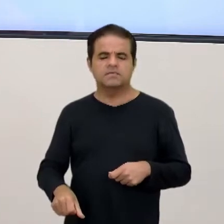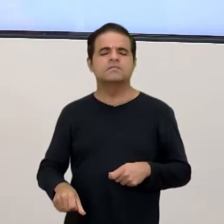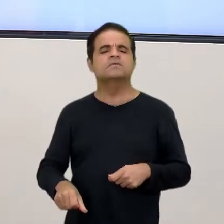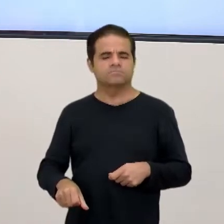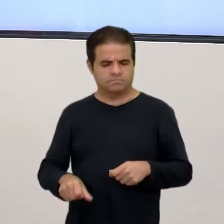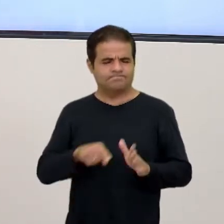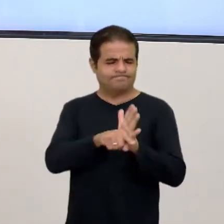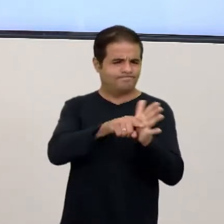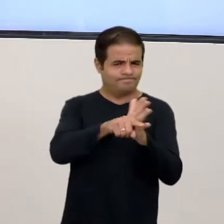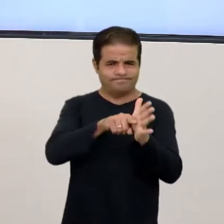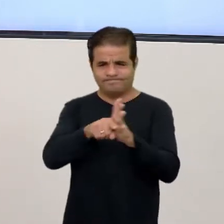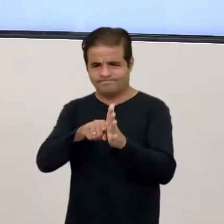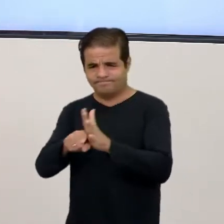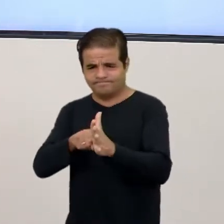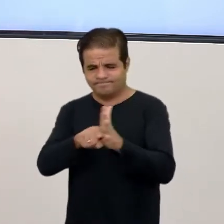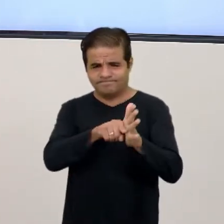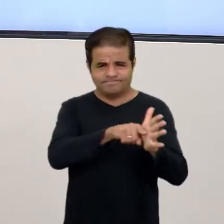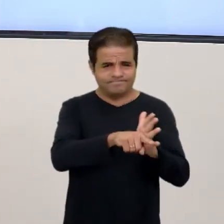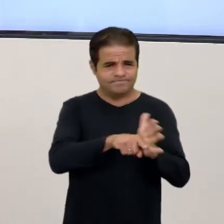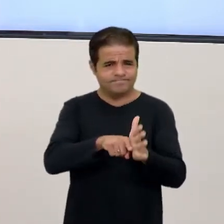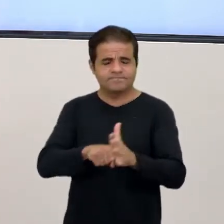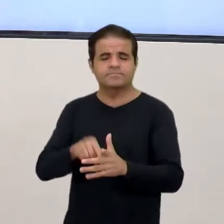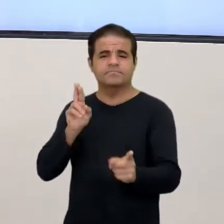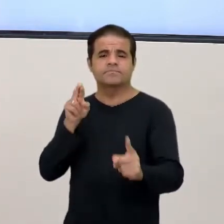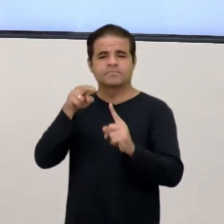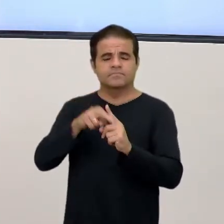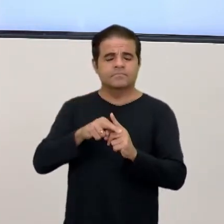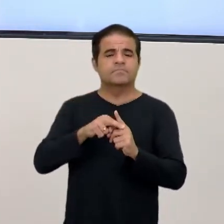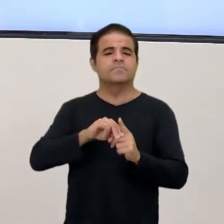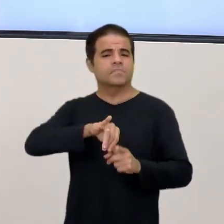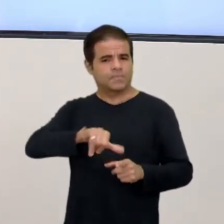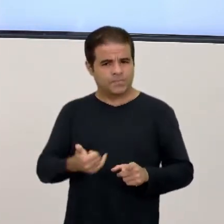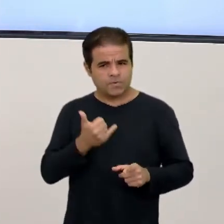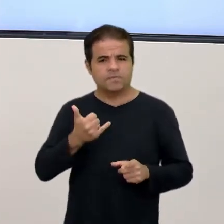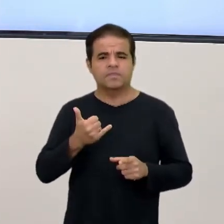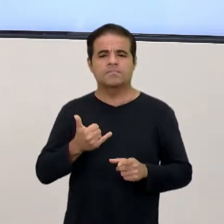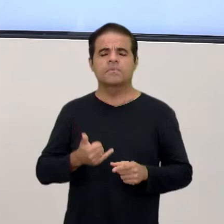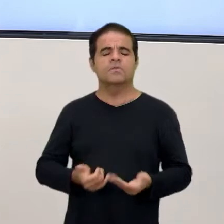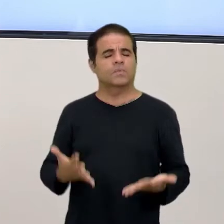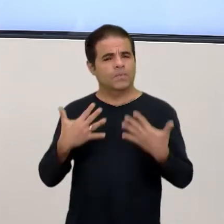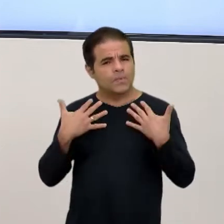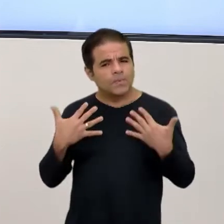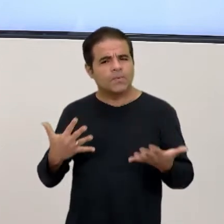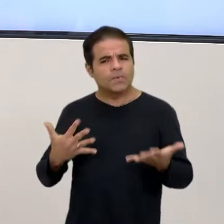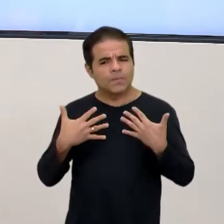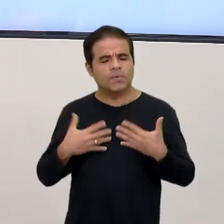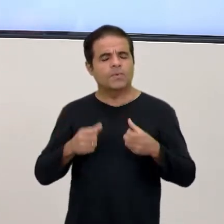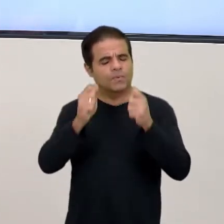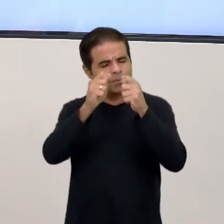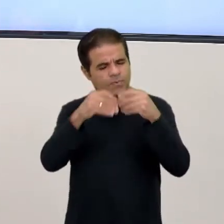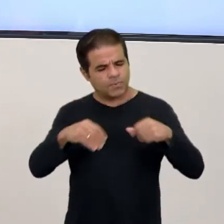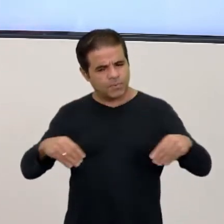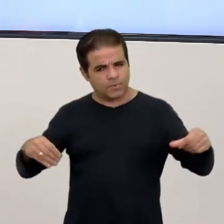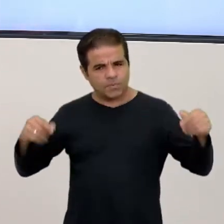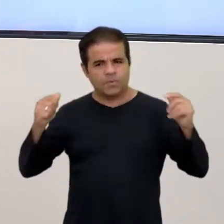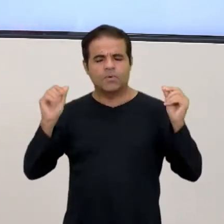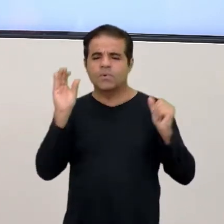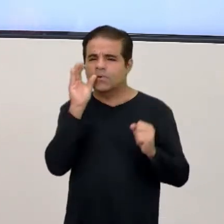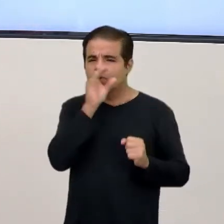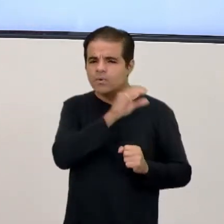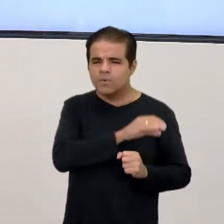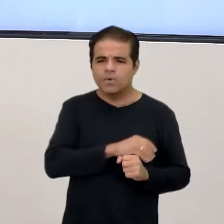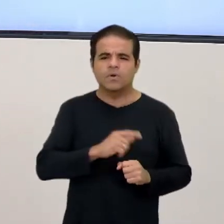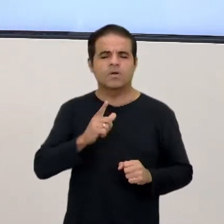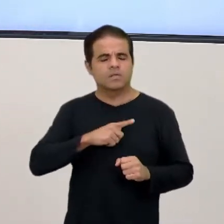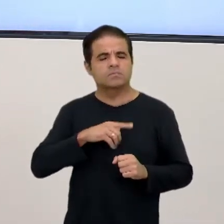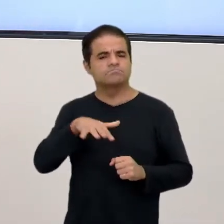uma pesquisa de referencial bibliográfico sobre o aproveitamento aí do calor do solo para esquentar,